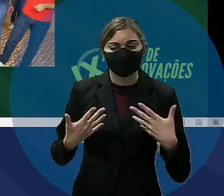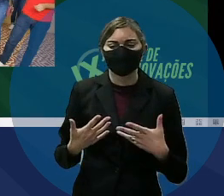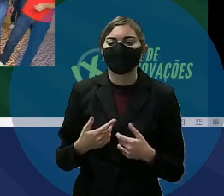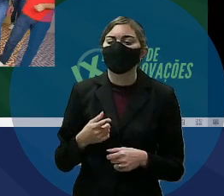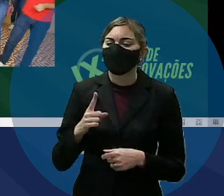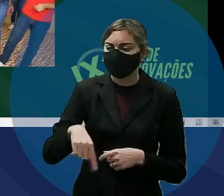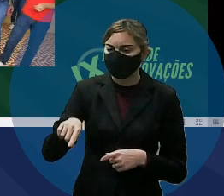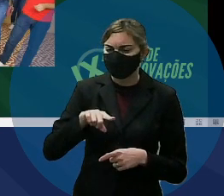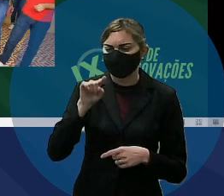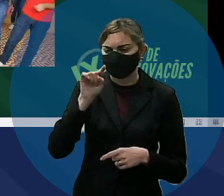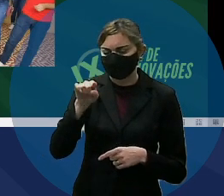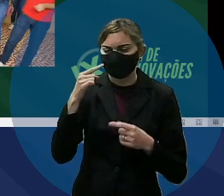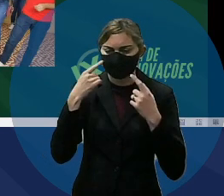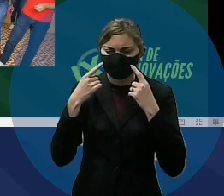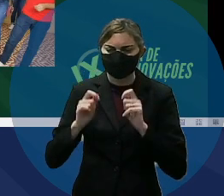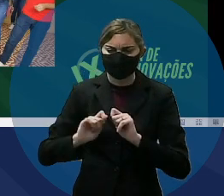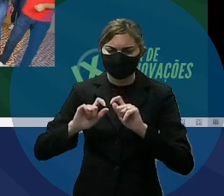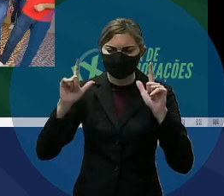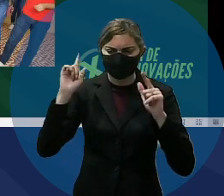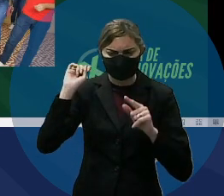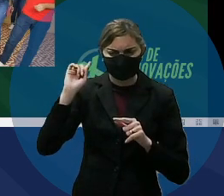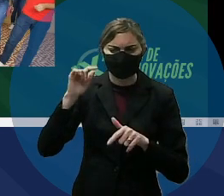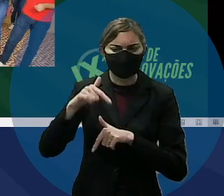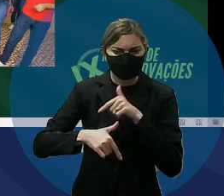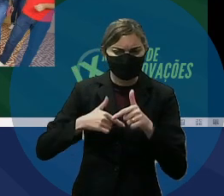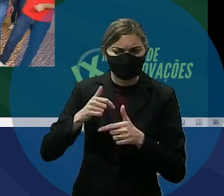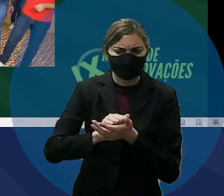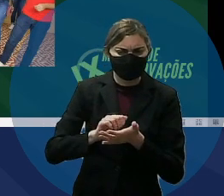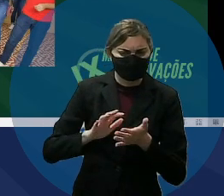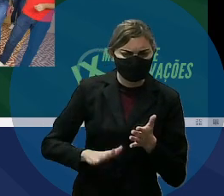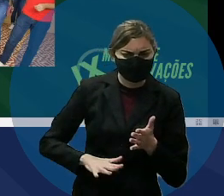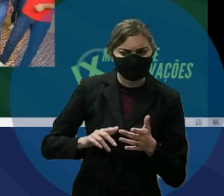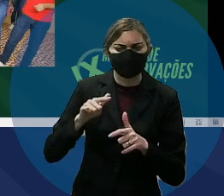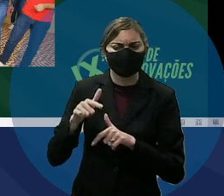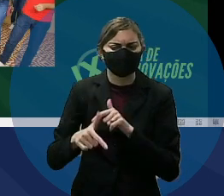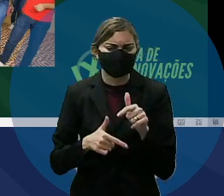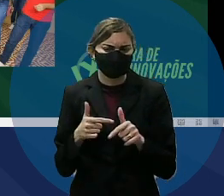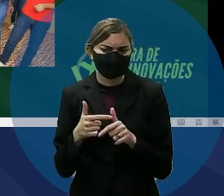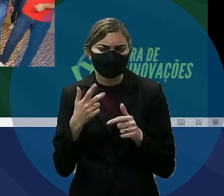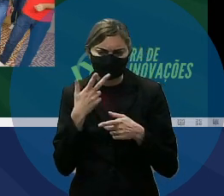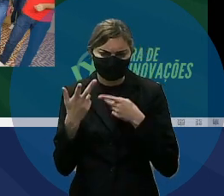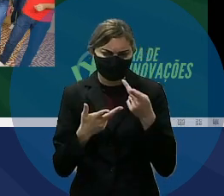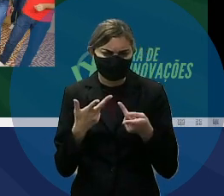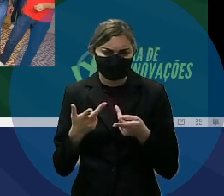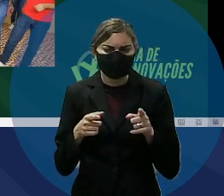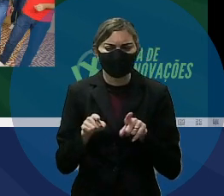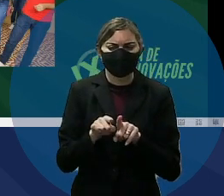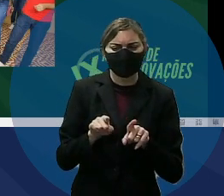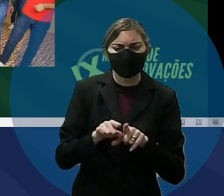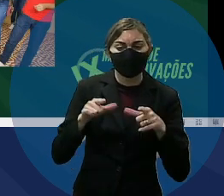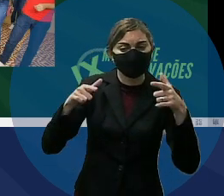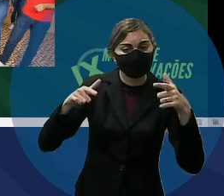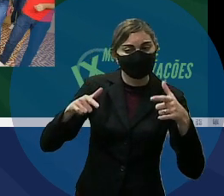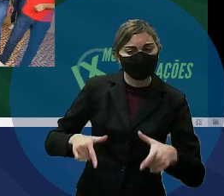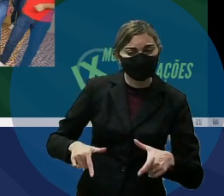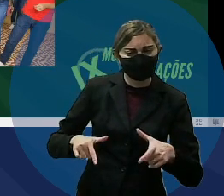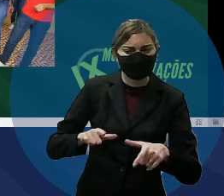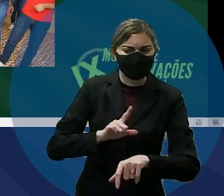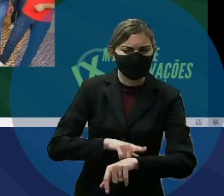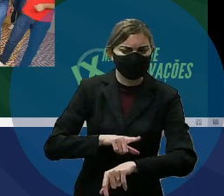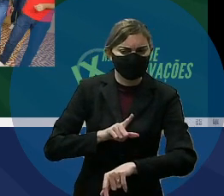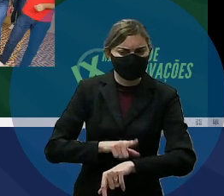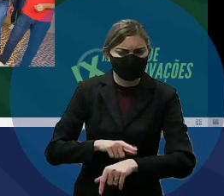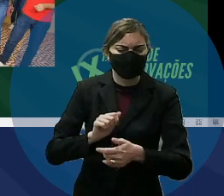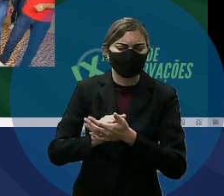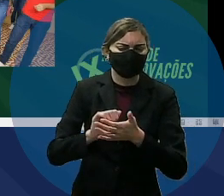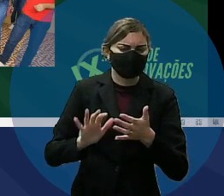aqui, além dessas tarefas que eu acabei de falar, a gente define o local, data e horário dessa atividade,